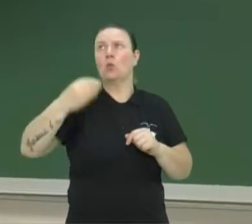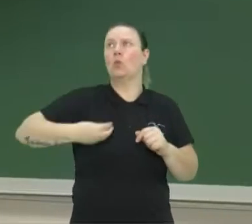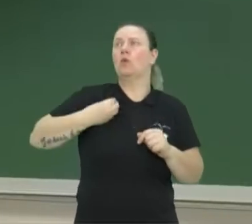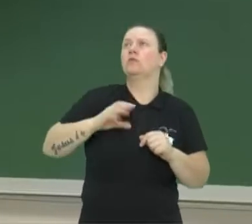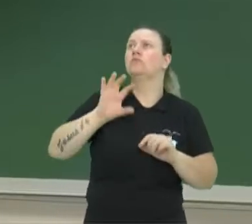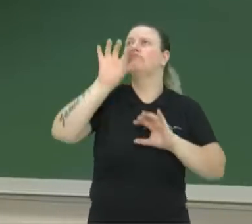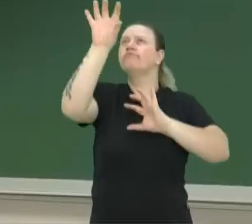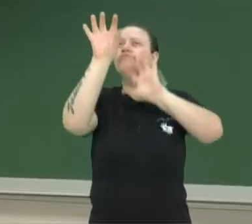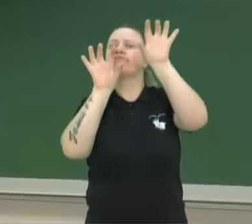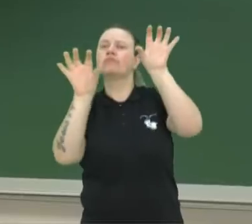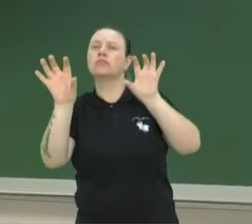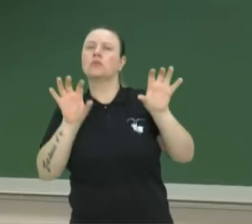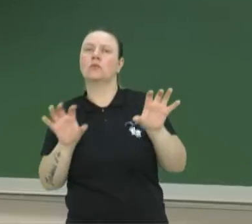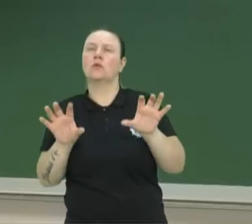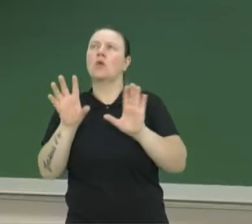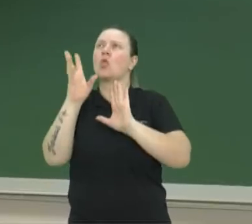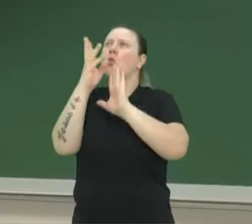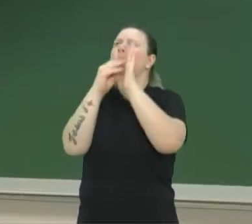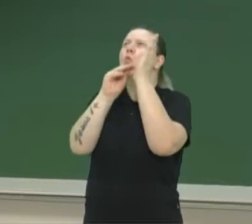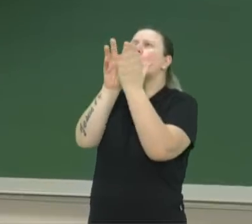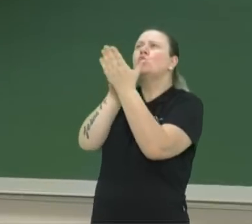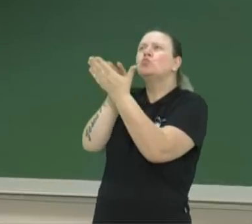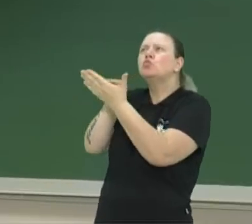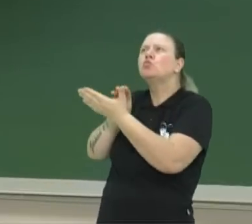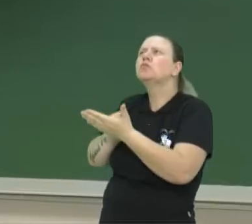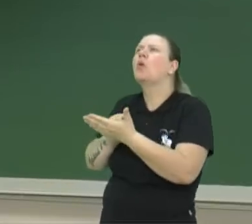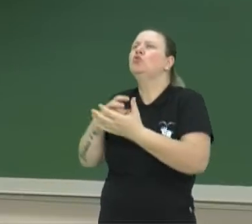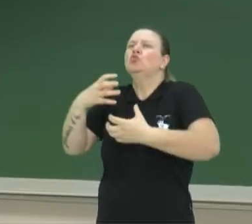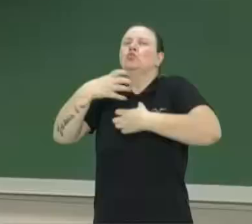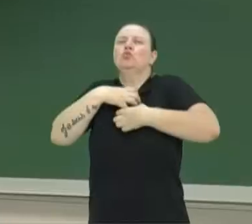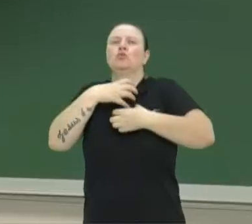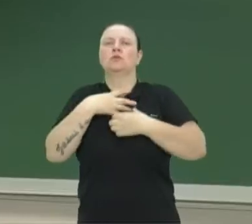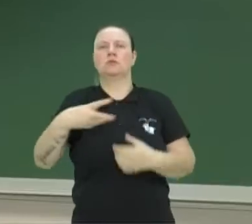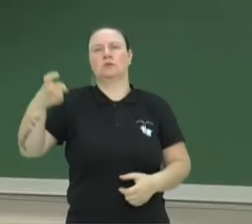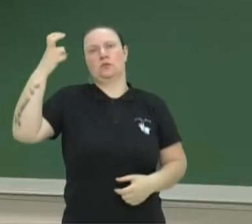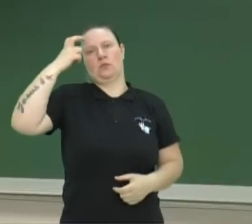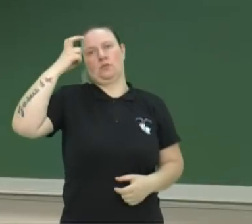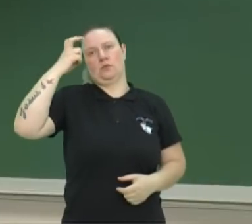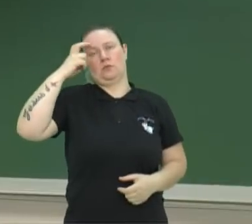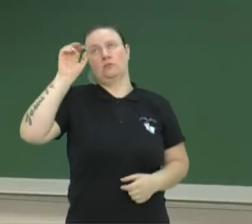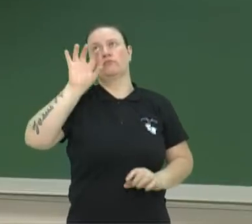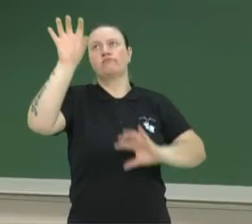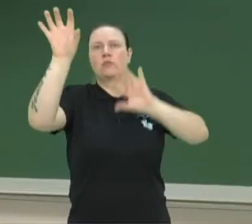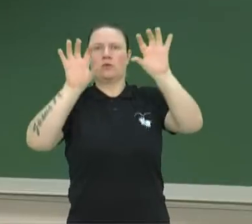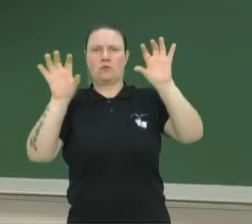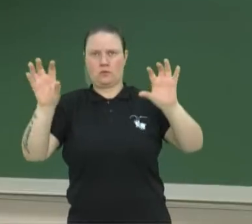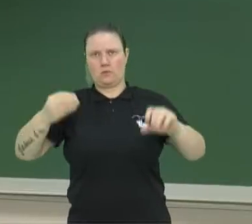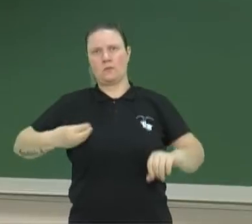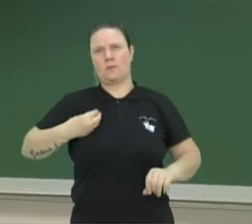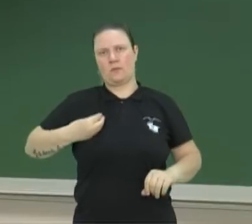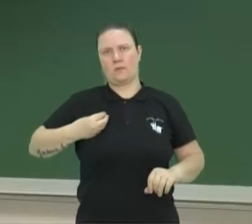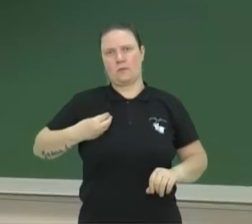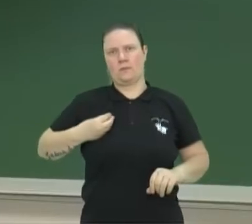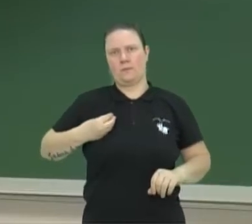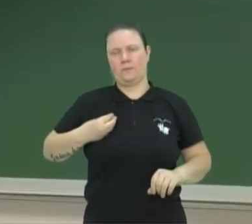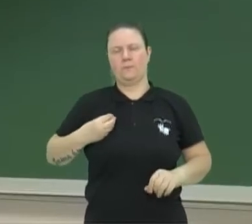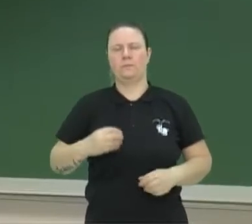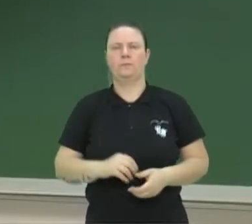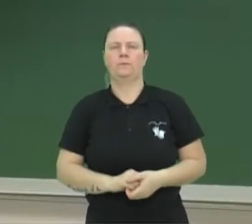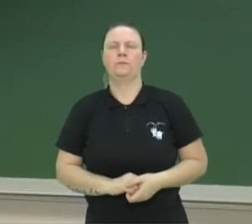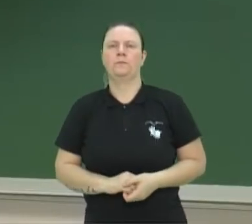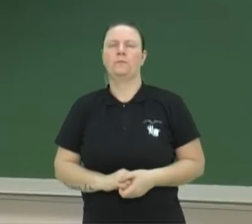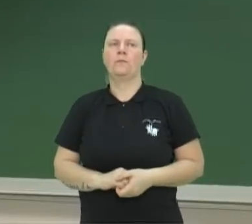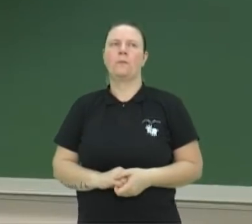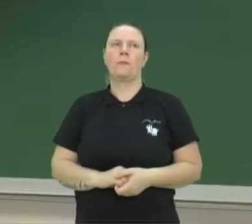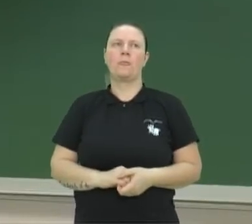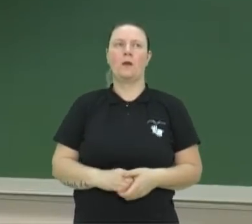preservar e assim por diante, né? Então mantém-se essas características daquela região, daqueles moradores. Beleza?